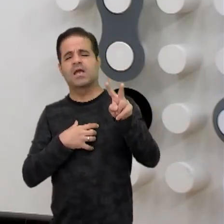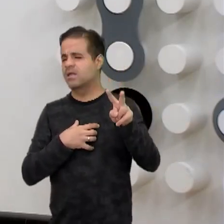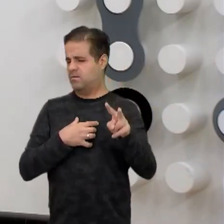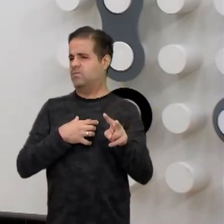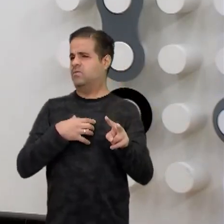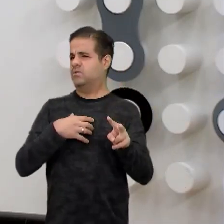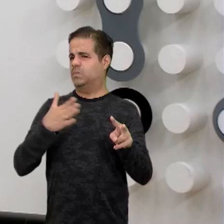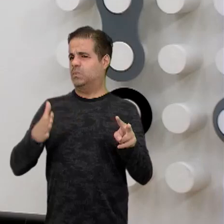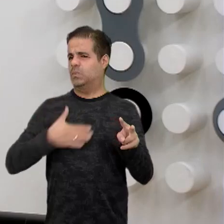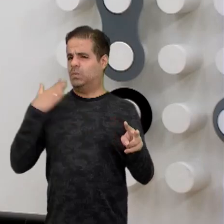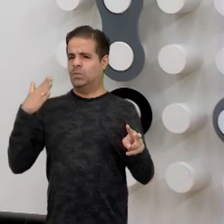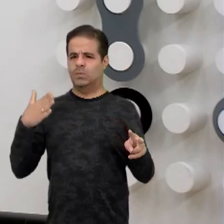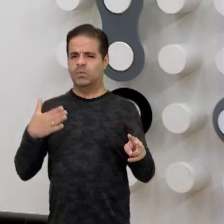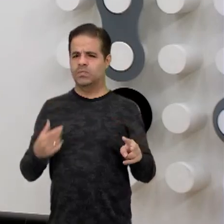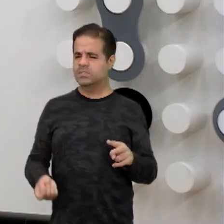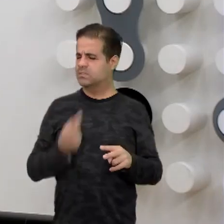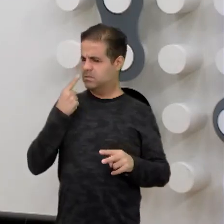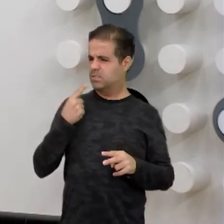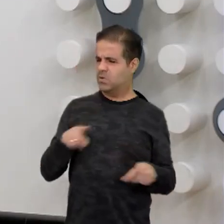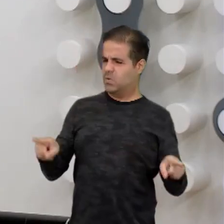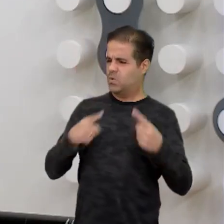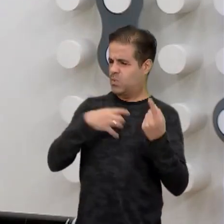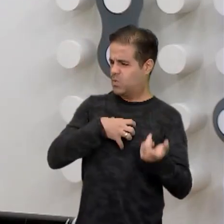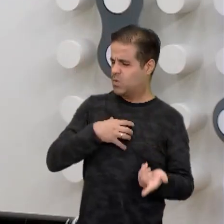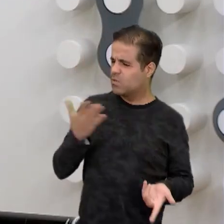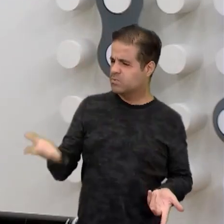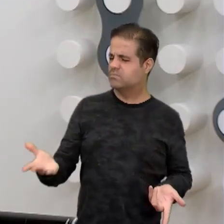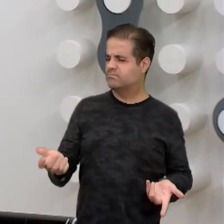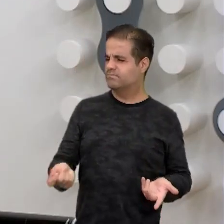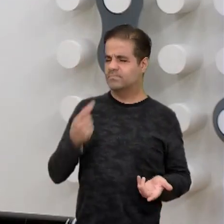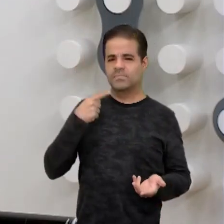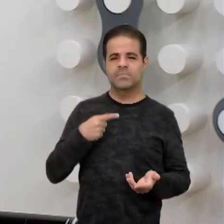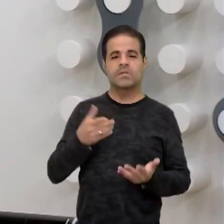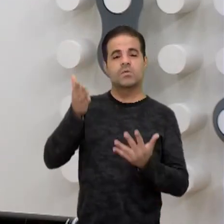gosto musical do filho. E quanto maior